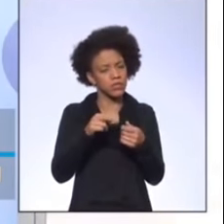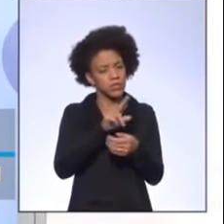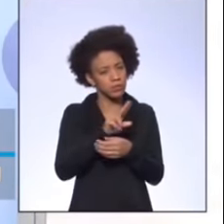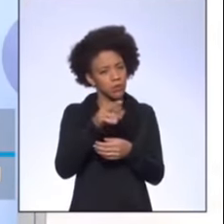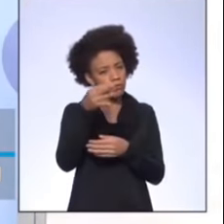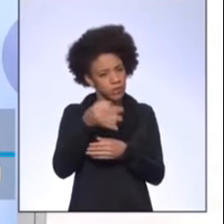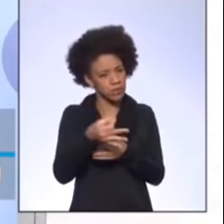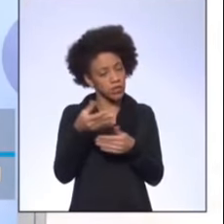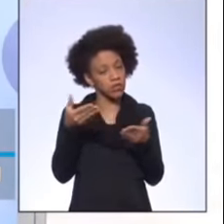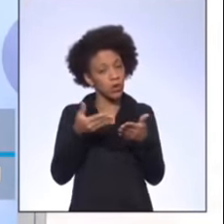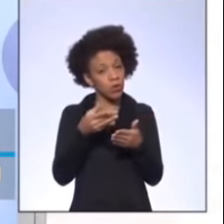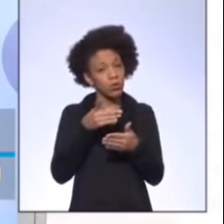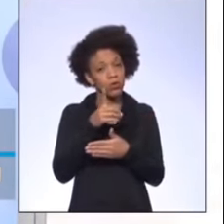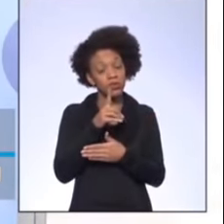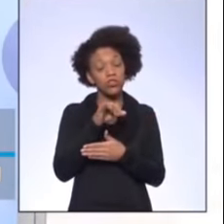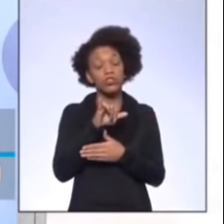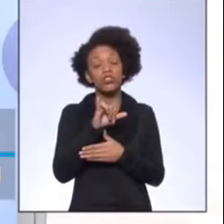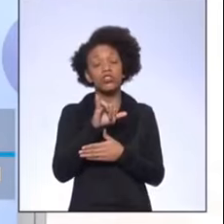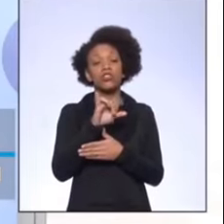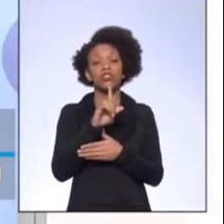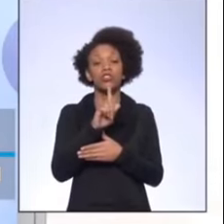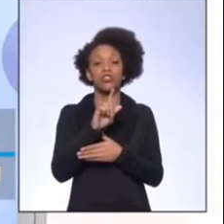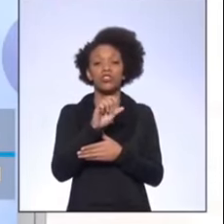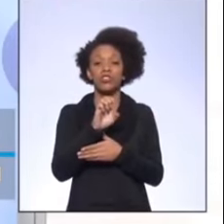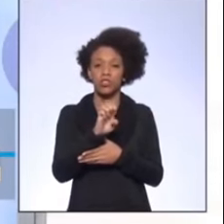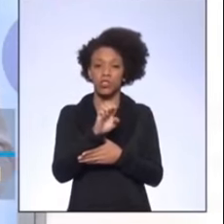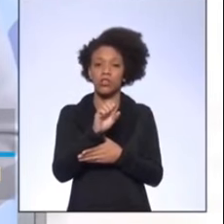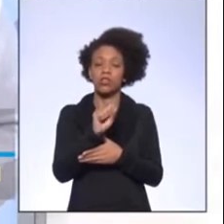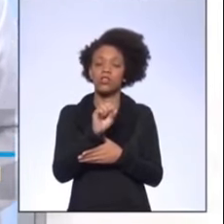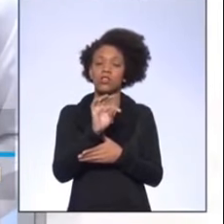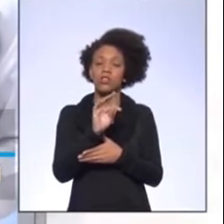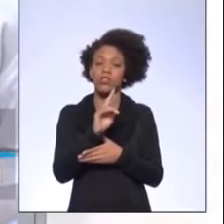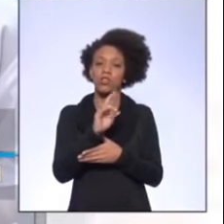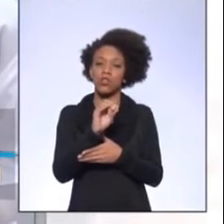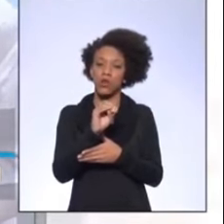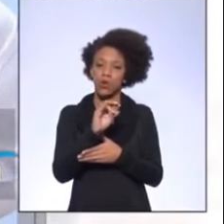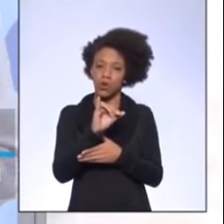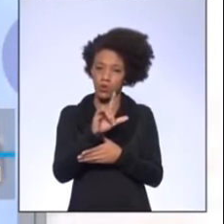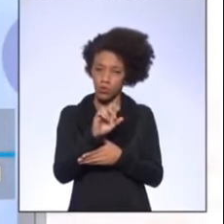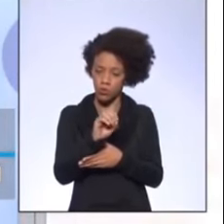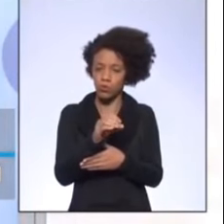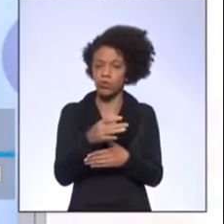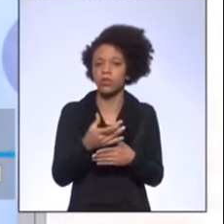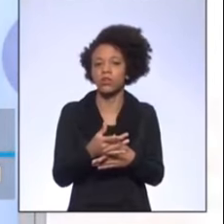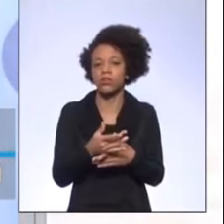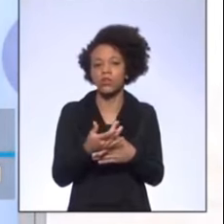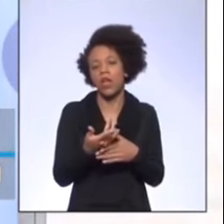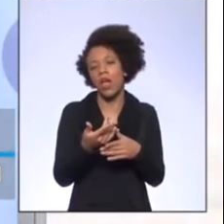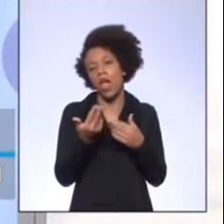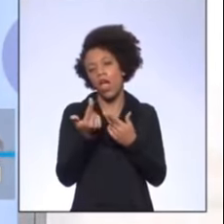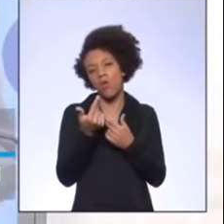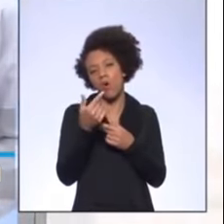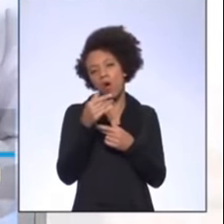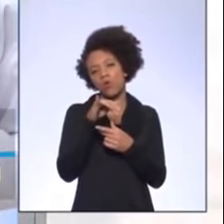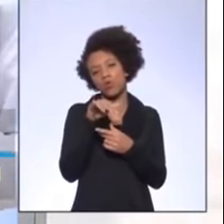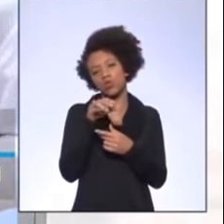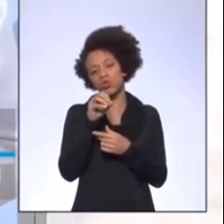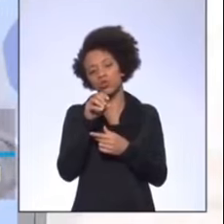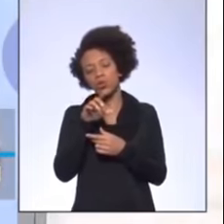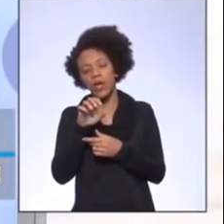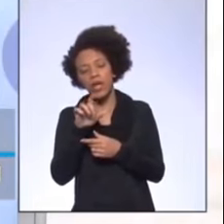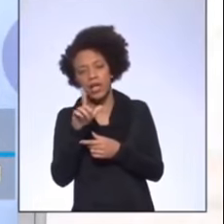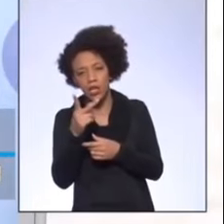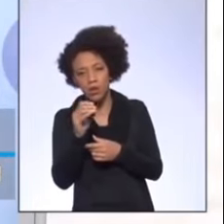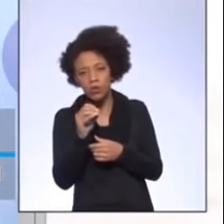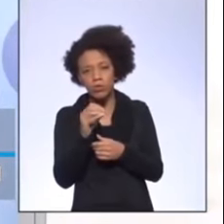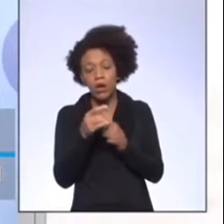correto hoje é digestório. Tá? Assim como no joelho, né? A gente tinha rótula, depois virou patela, né? Então